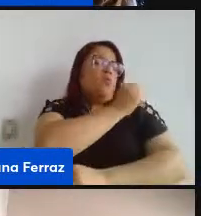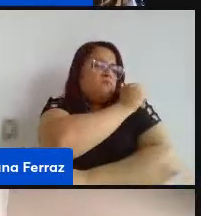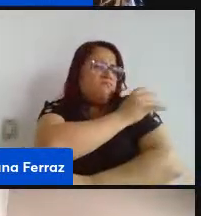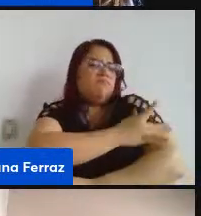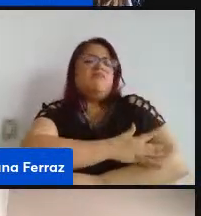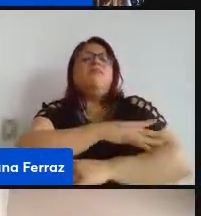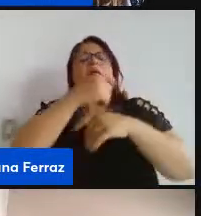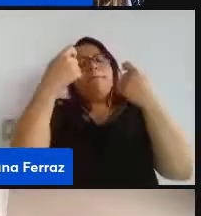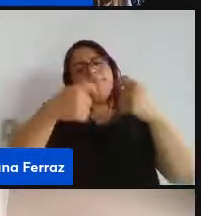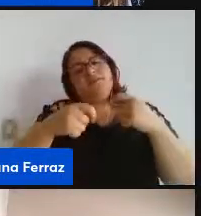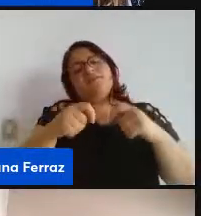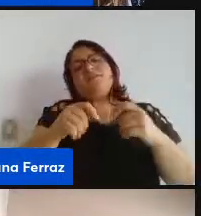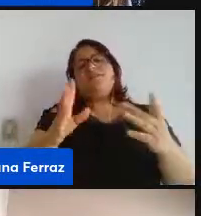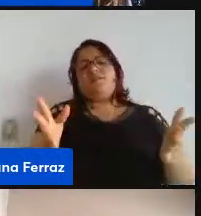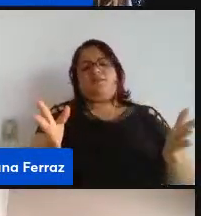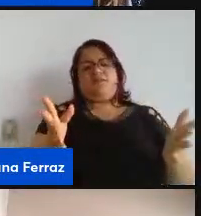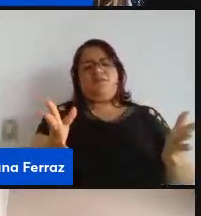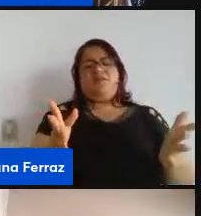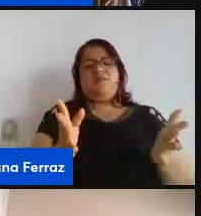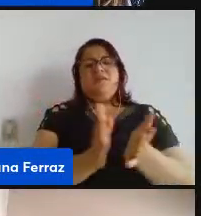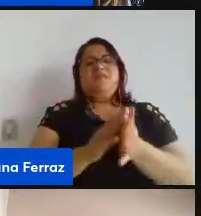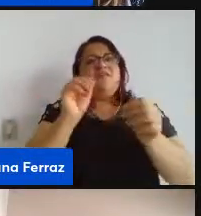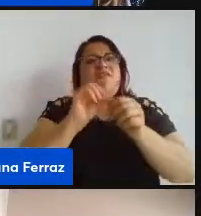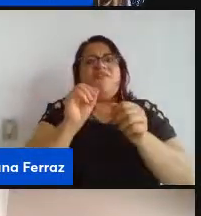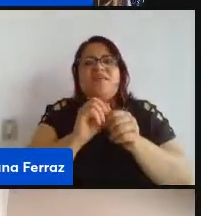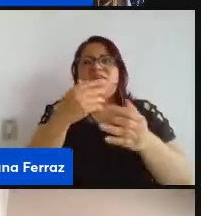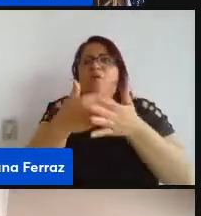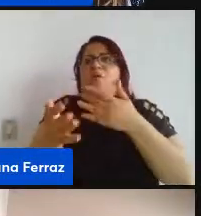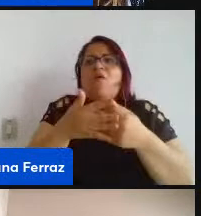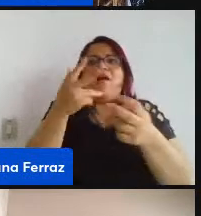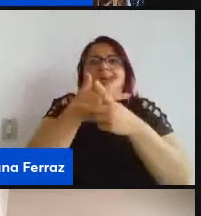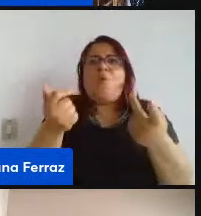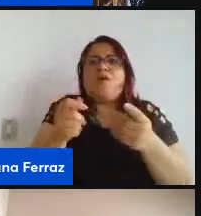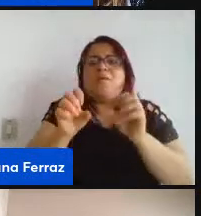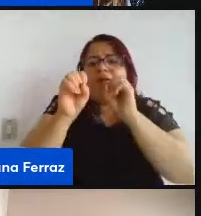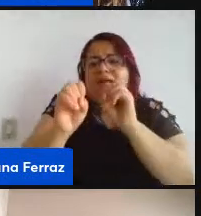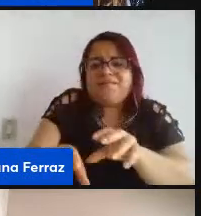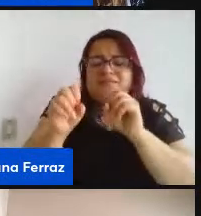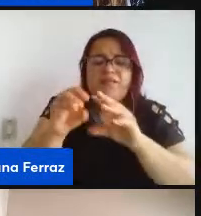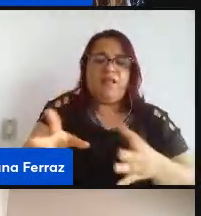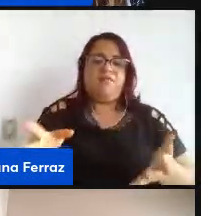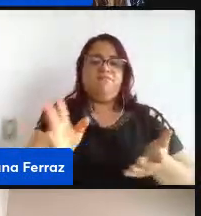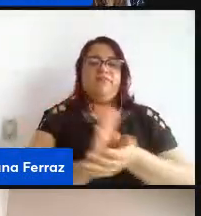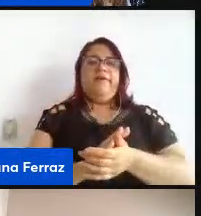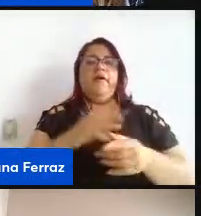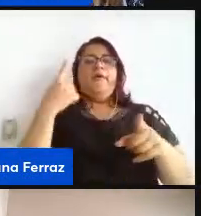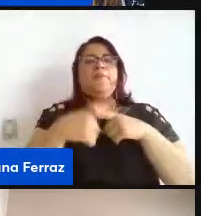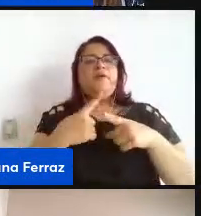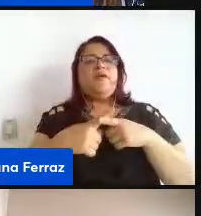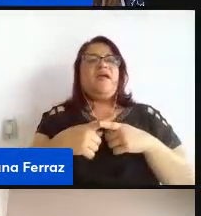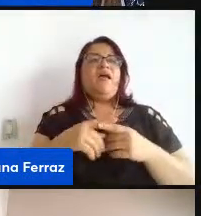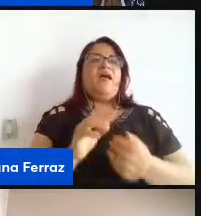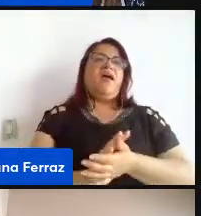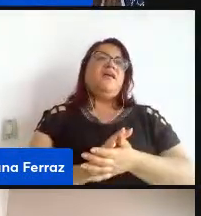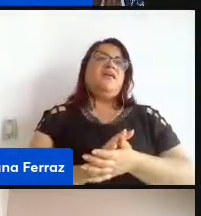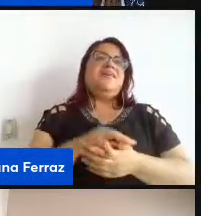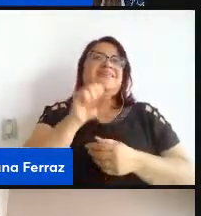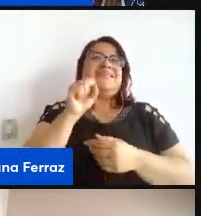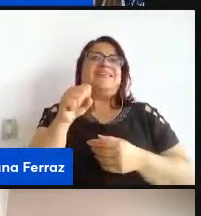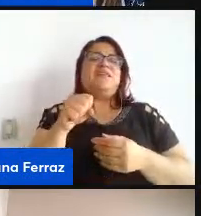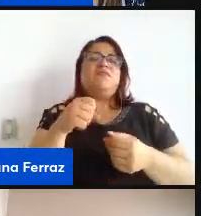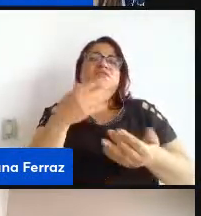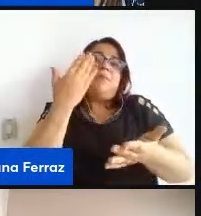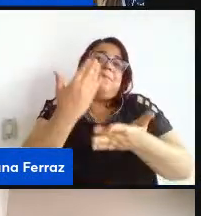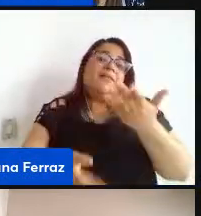alguma coisa, senão nós vamos perder tempo. Ele fica lá, a gente fica tentando ensinar outras coisas,